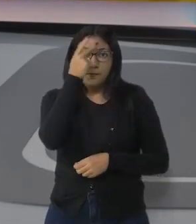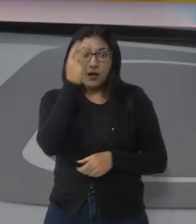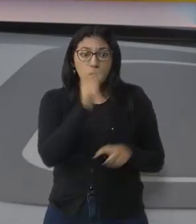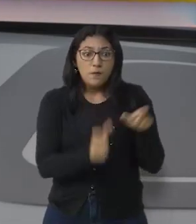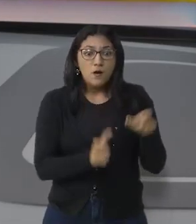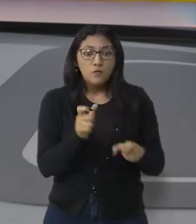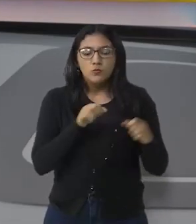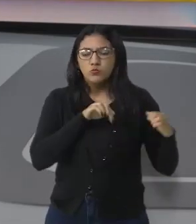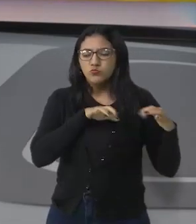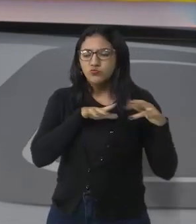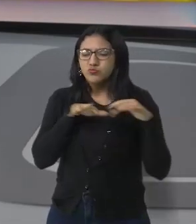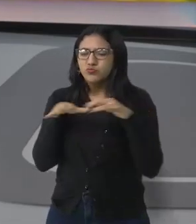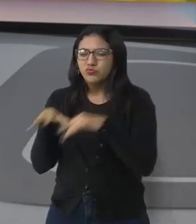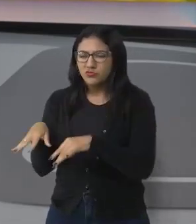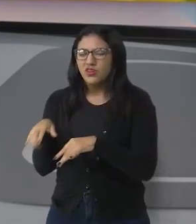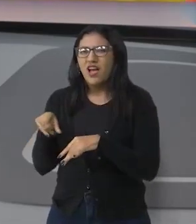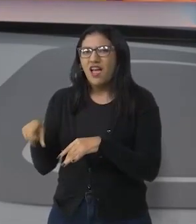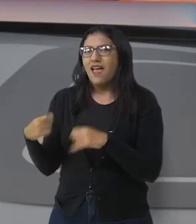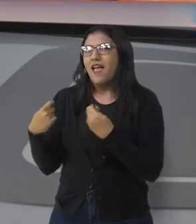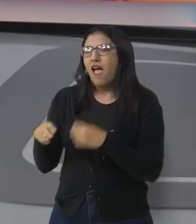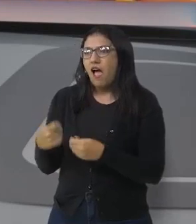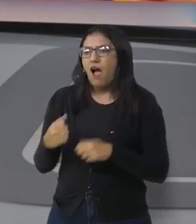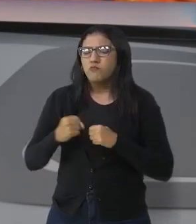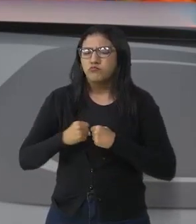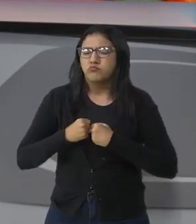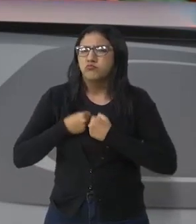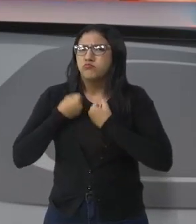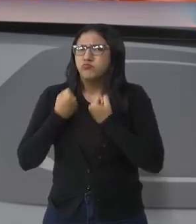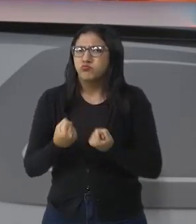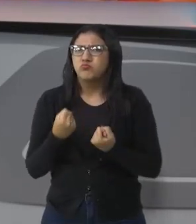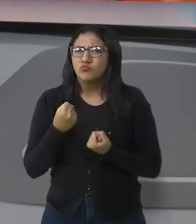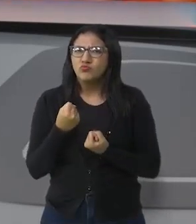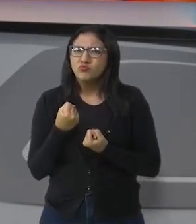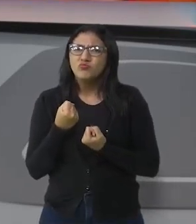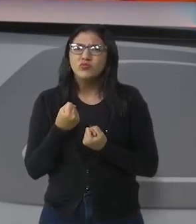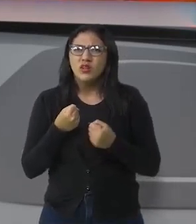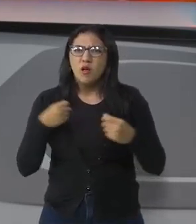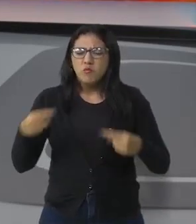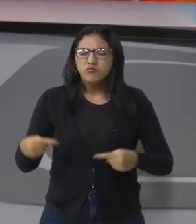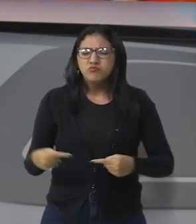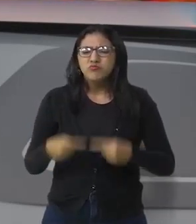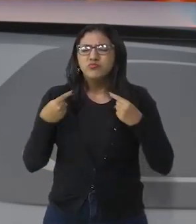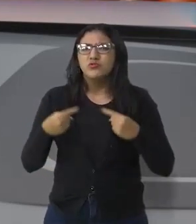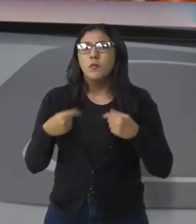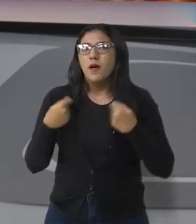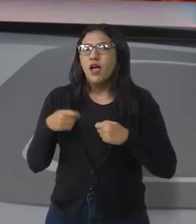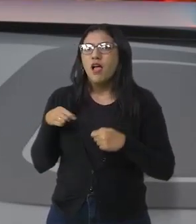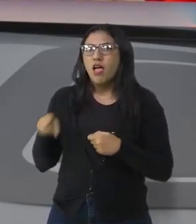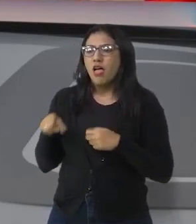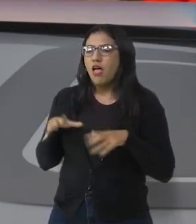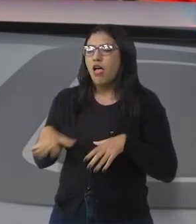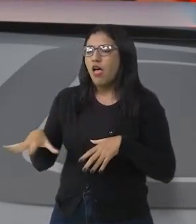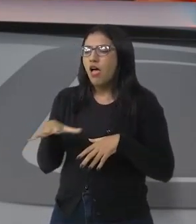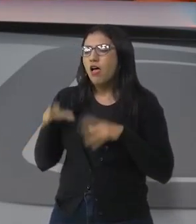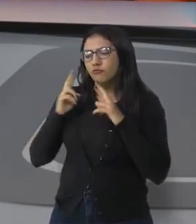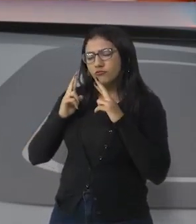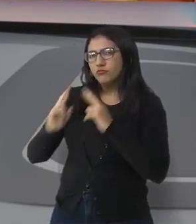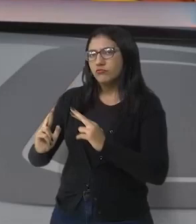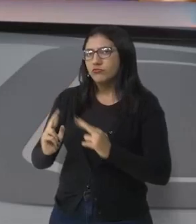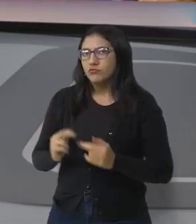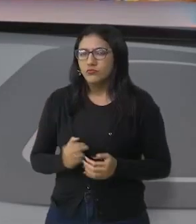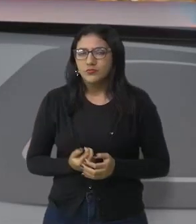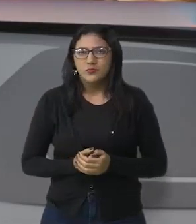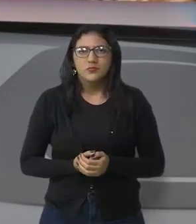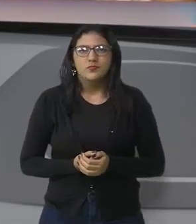aí eles acabam tendo que resistir novamente para que o seu território seja respeitado. No entanto, o que a gente